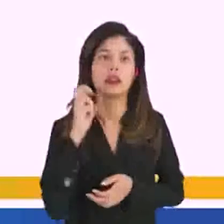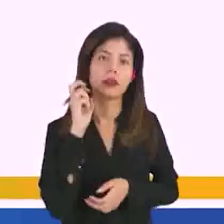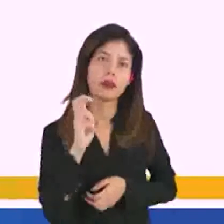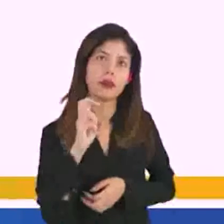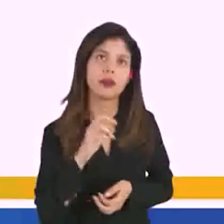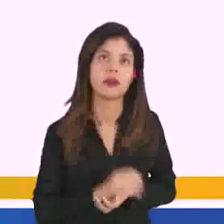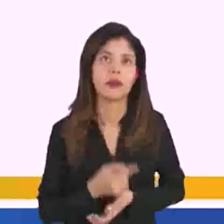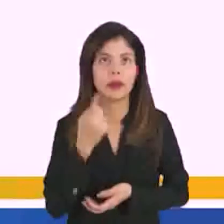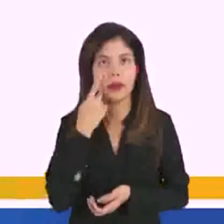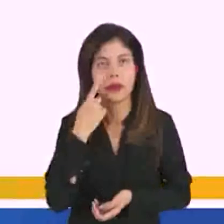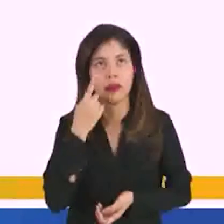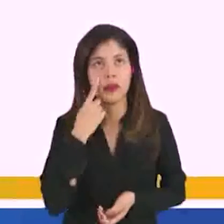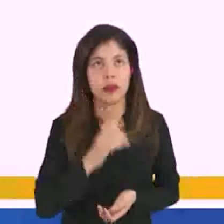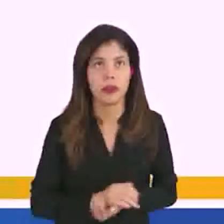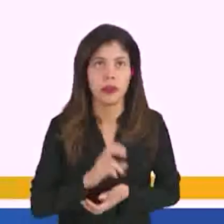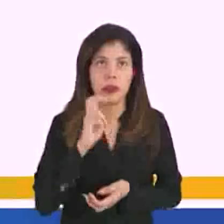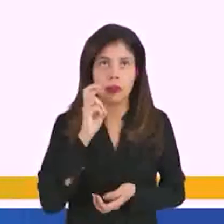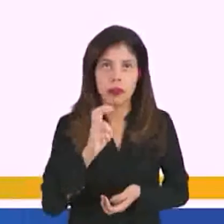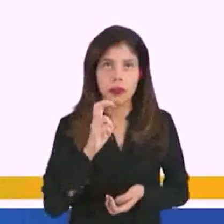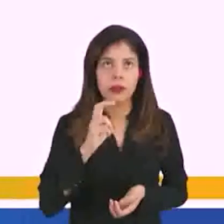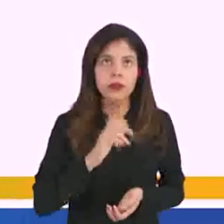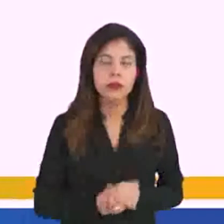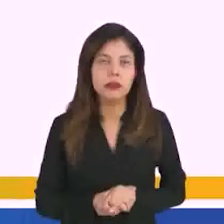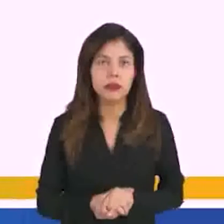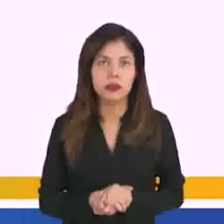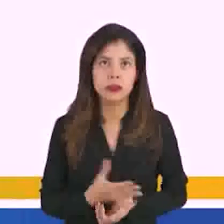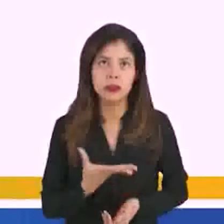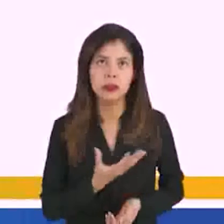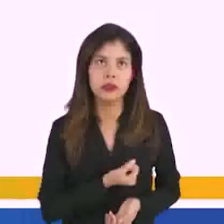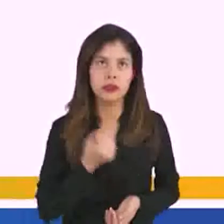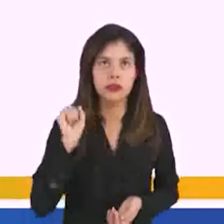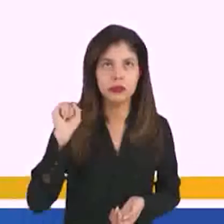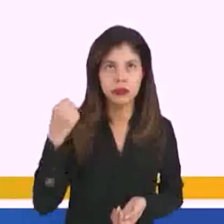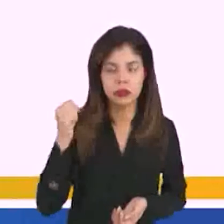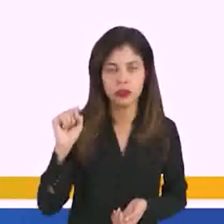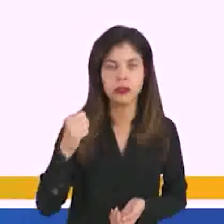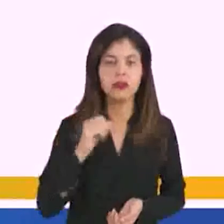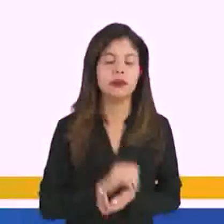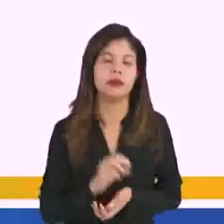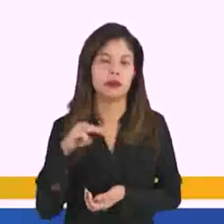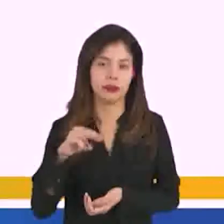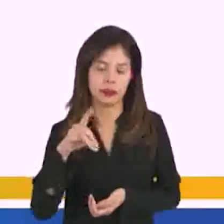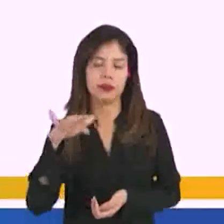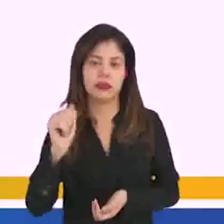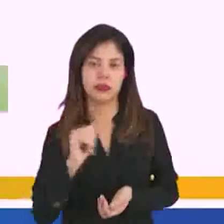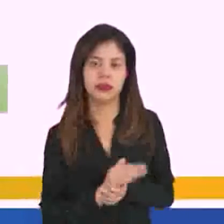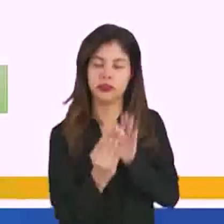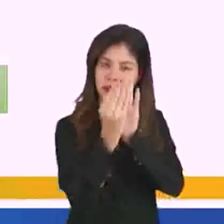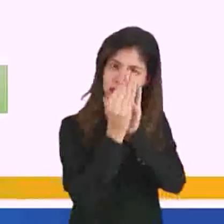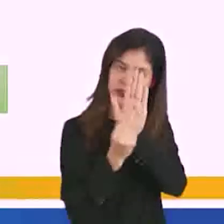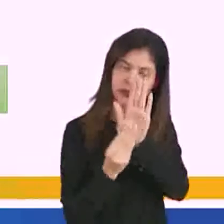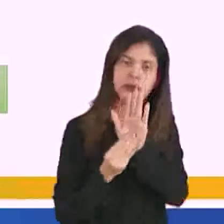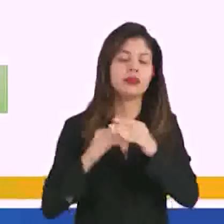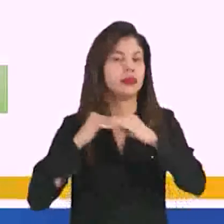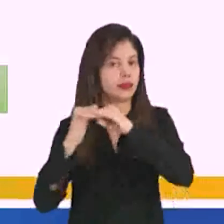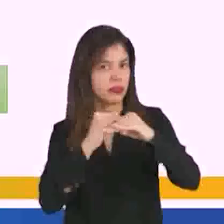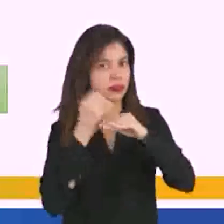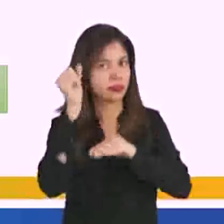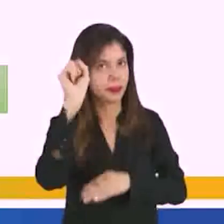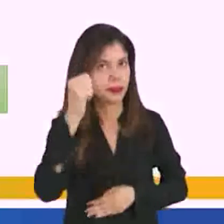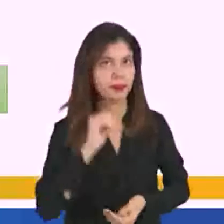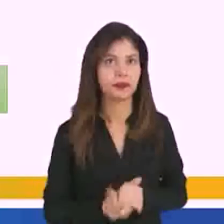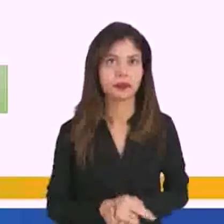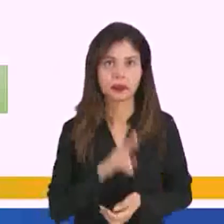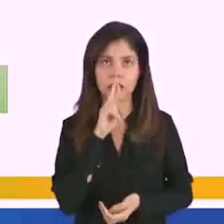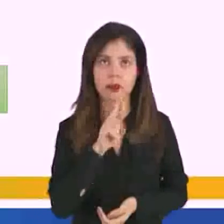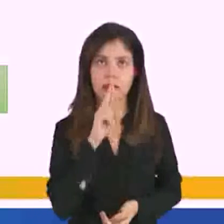né? Observe que o elemento da 5ª posição é o número 8. Então, a mediana desses dados é igual a 8. E